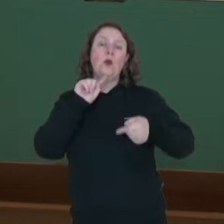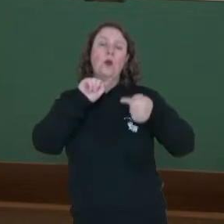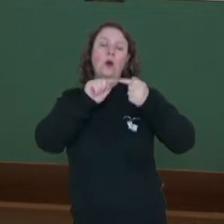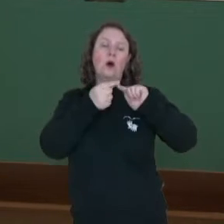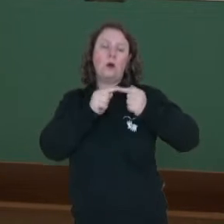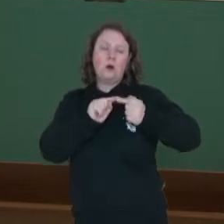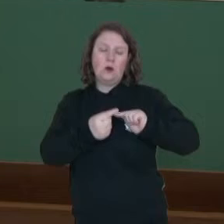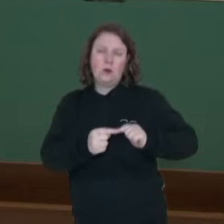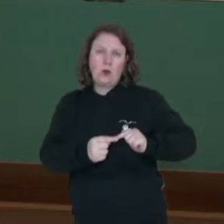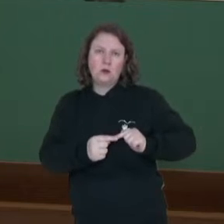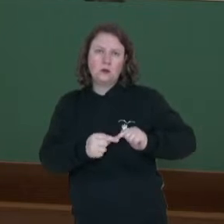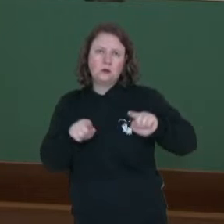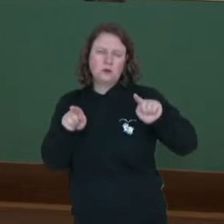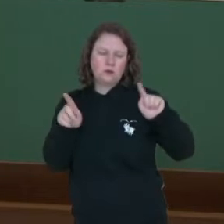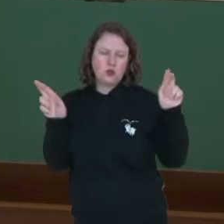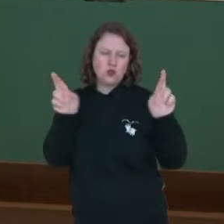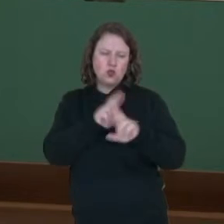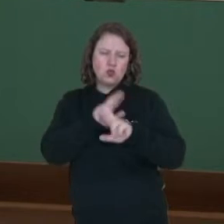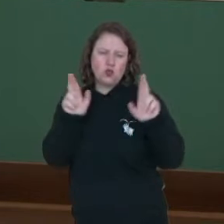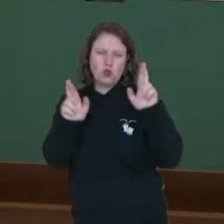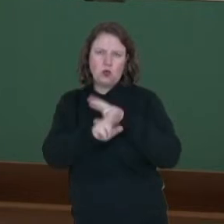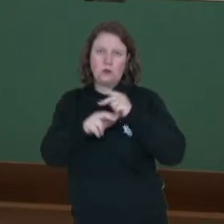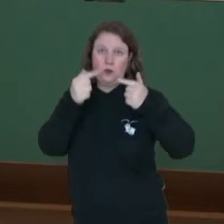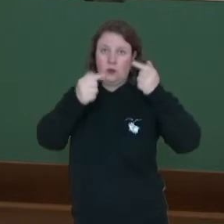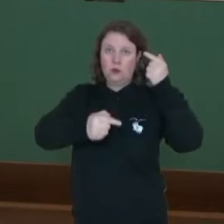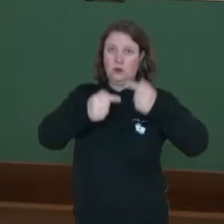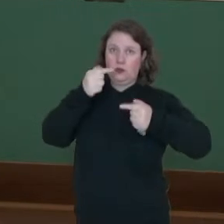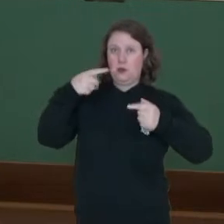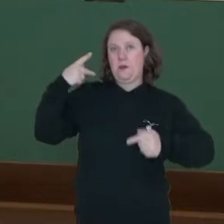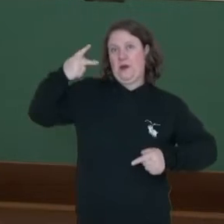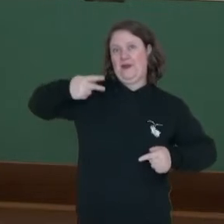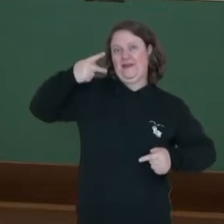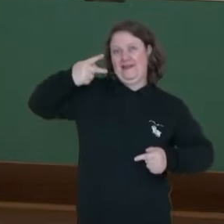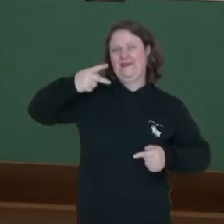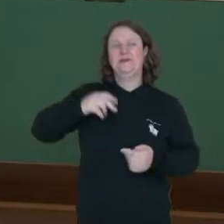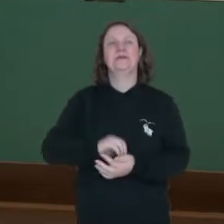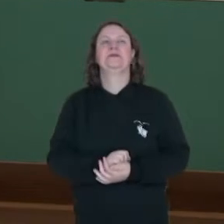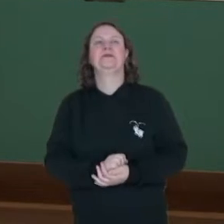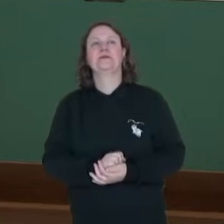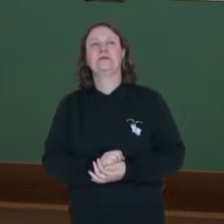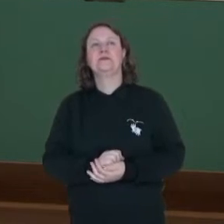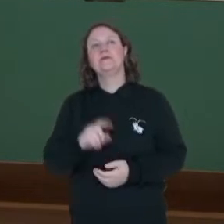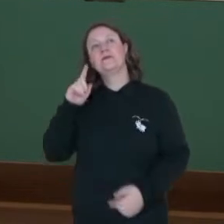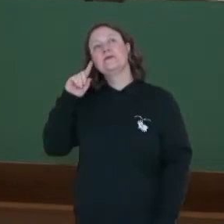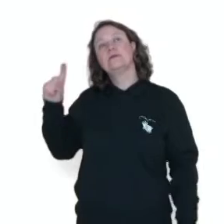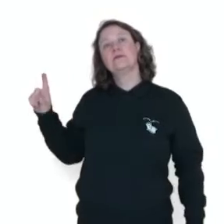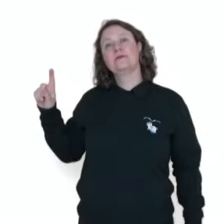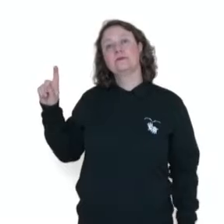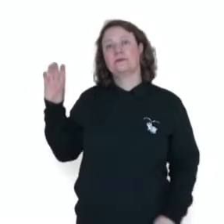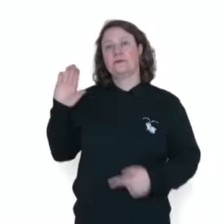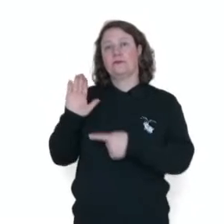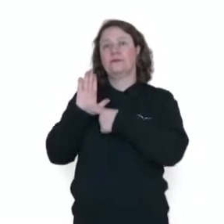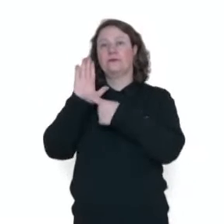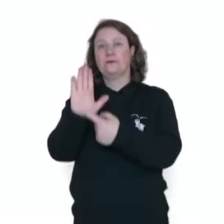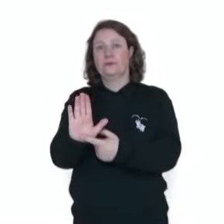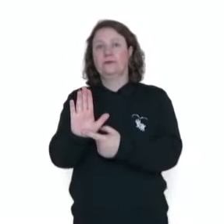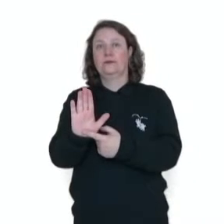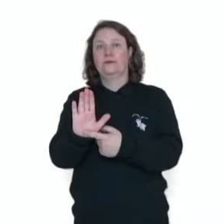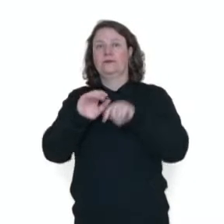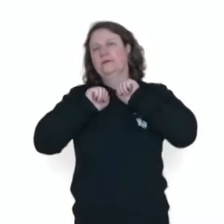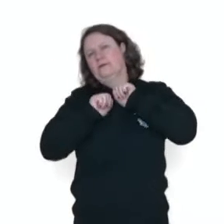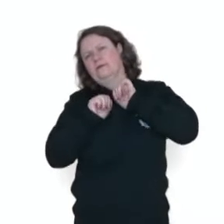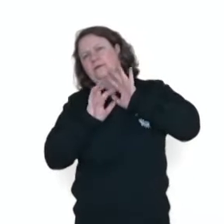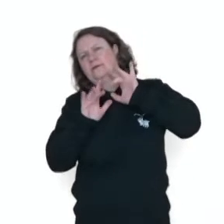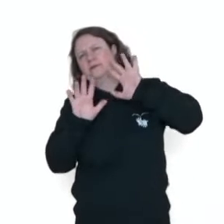próxima com a política, né? Trago aqui para vocês, gente, para entender um pouquinho, né, essa área, esse mapa da